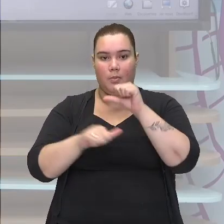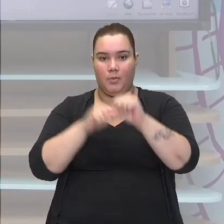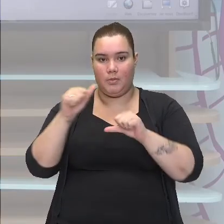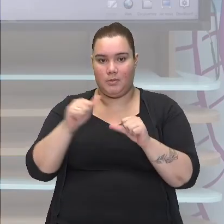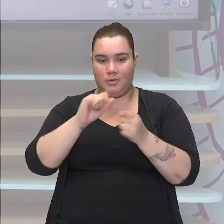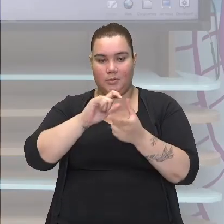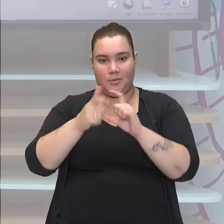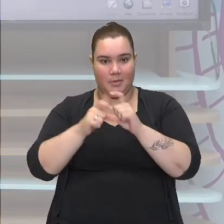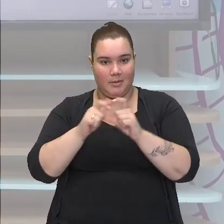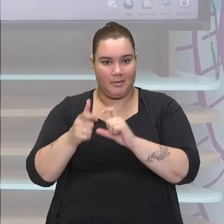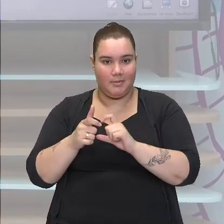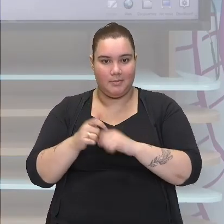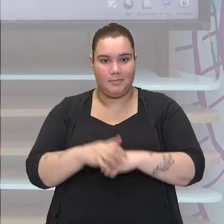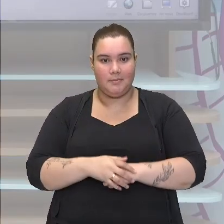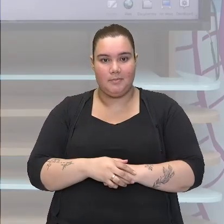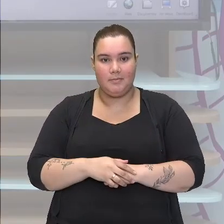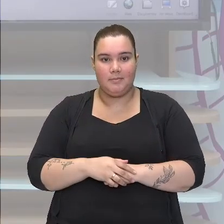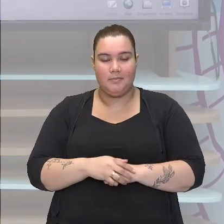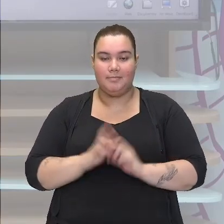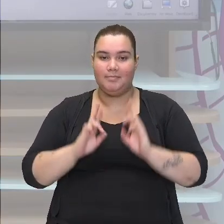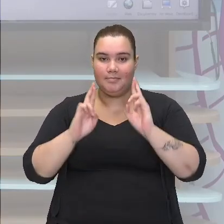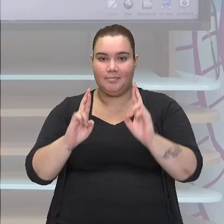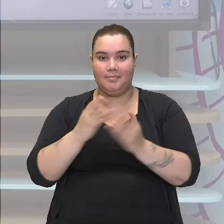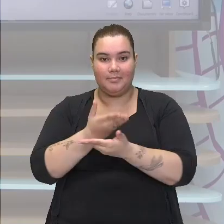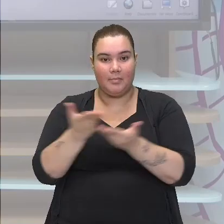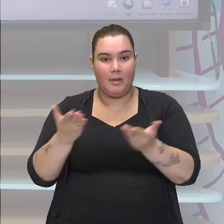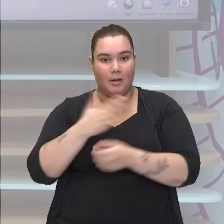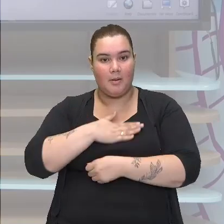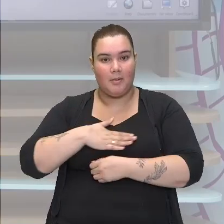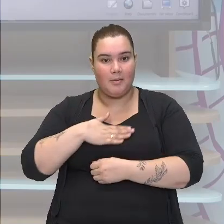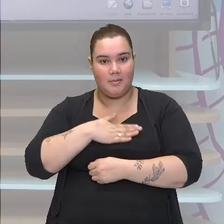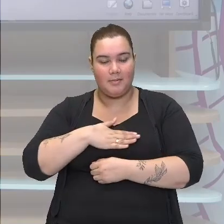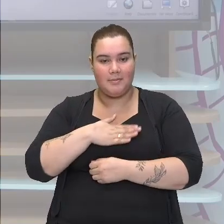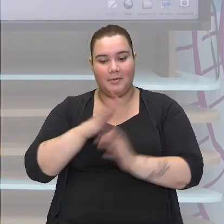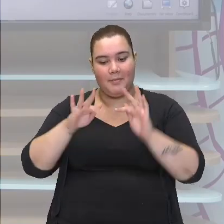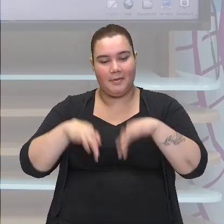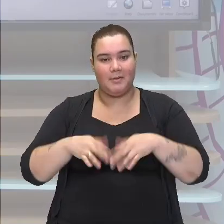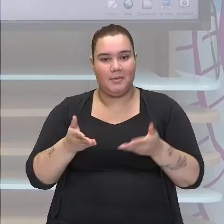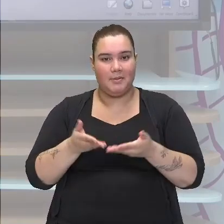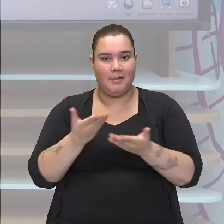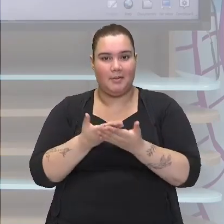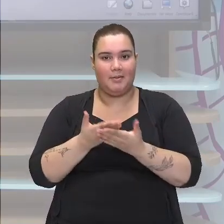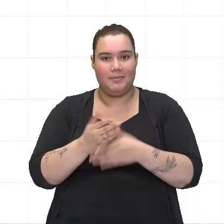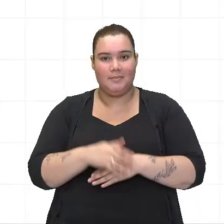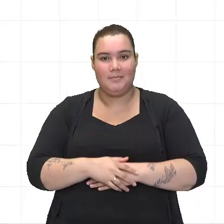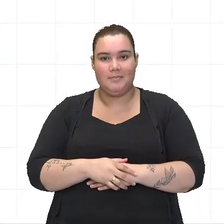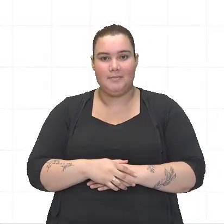transformação geométrica. Espero que vocês tenham gostado. Eu vou ficando por aqui.